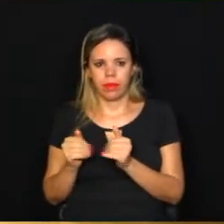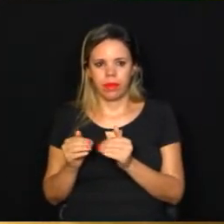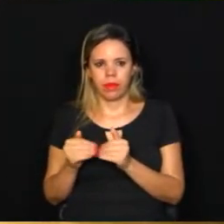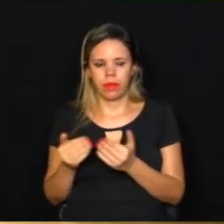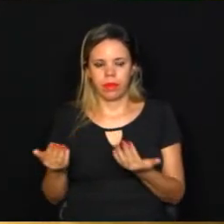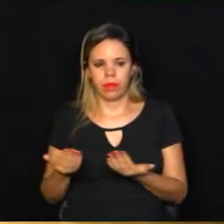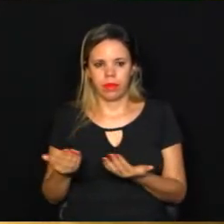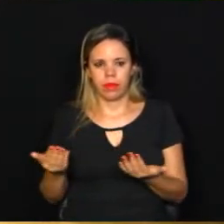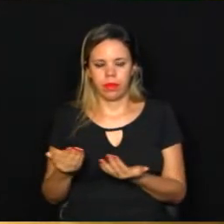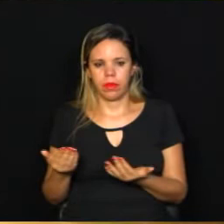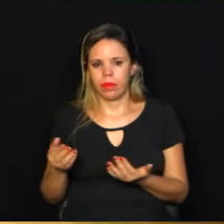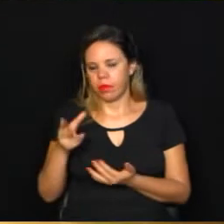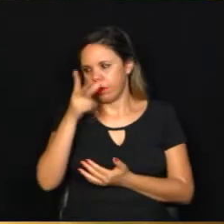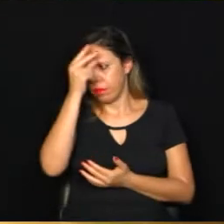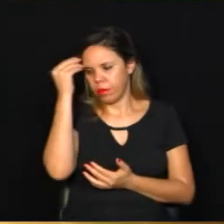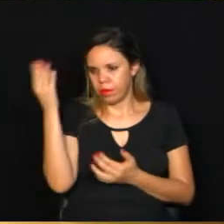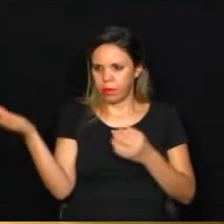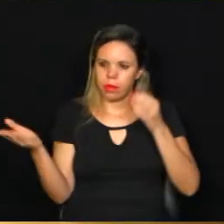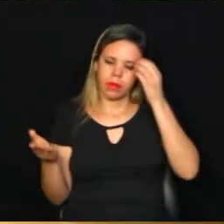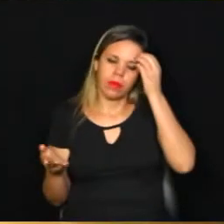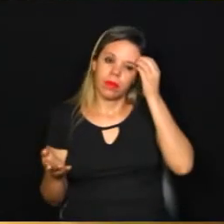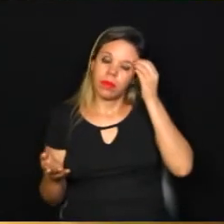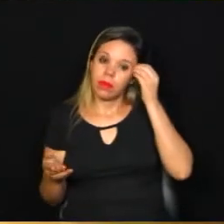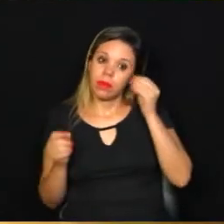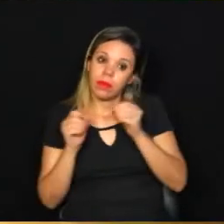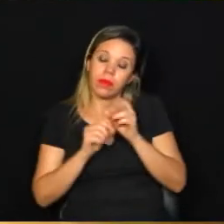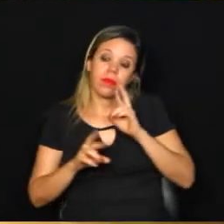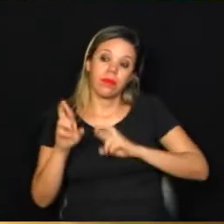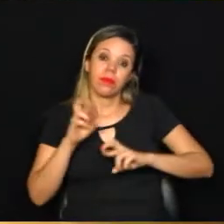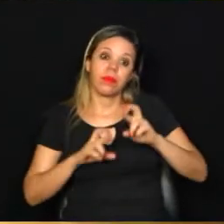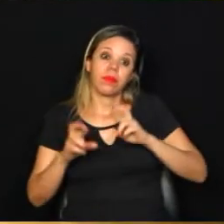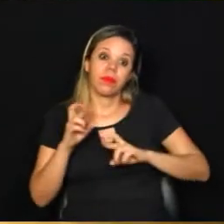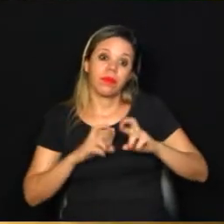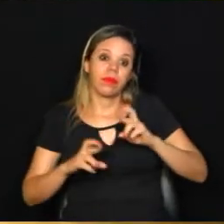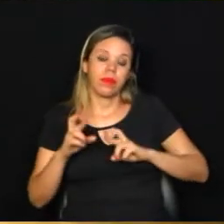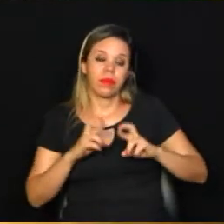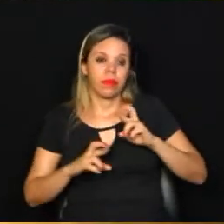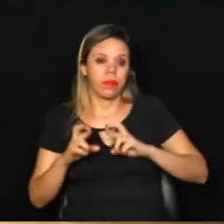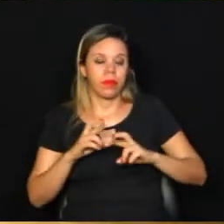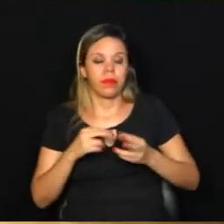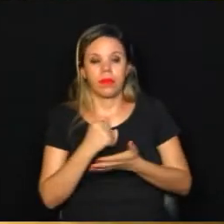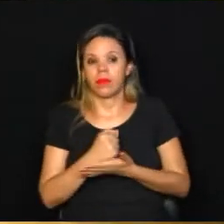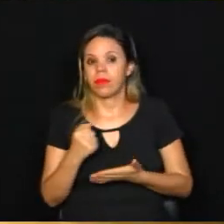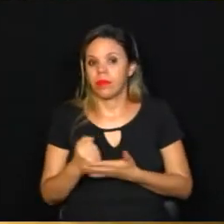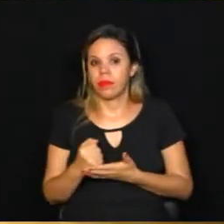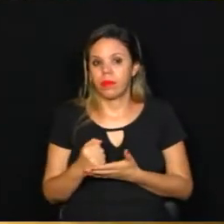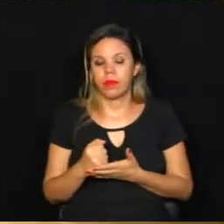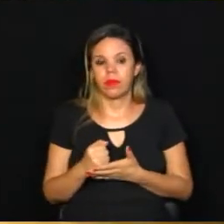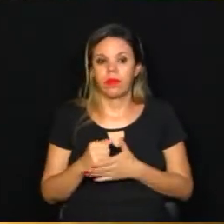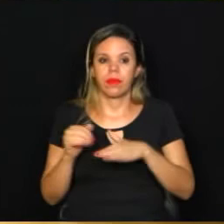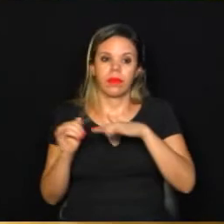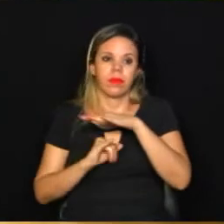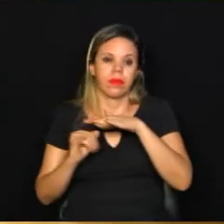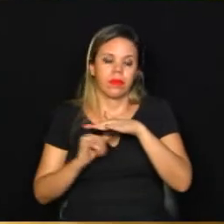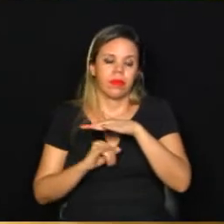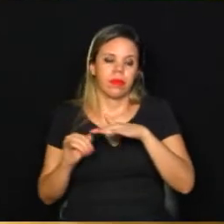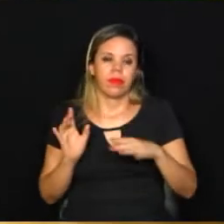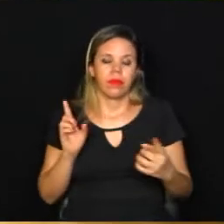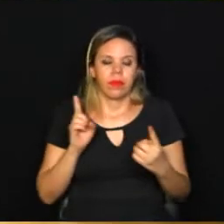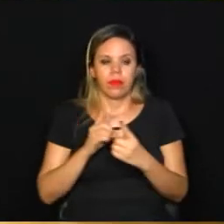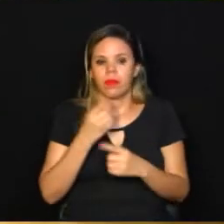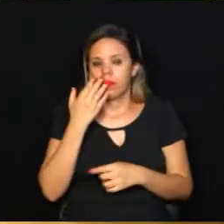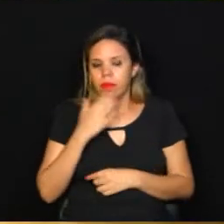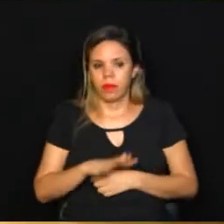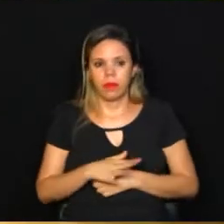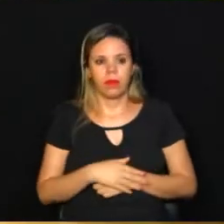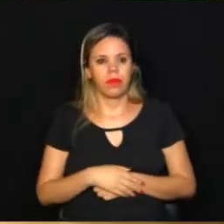recentemente para o prefeito para que seja revisto o contrato com as OSCs que atendem as crianças, né?